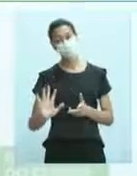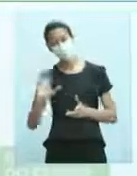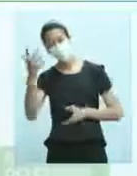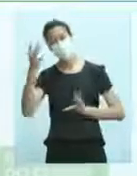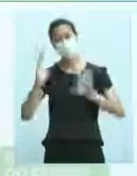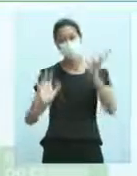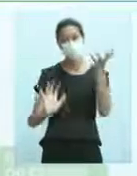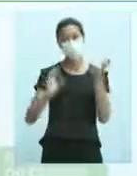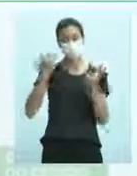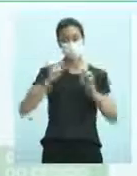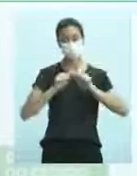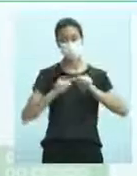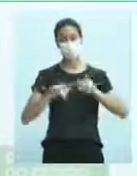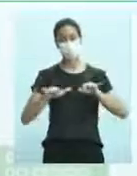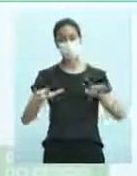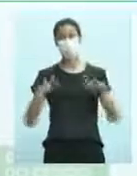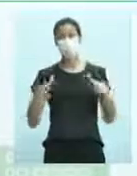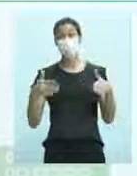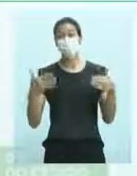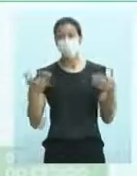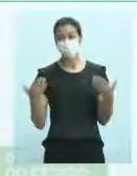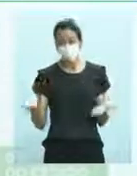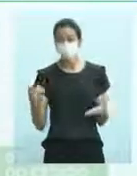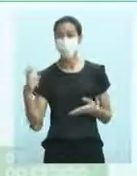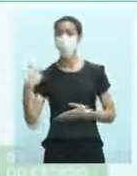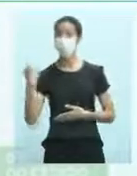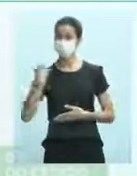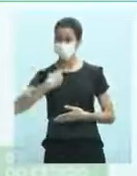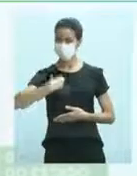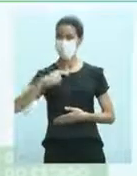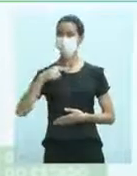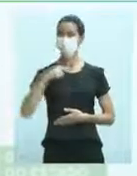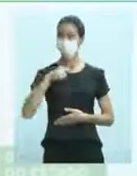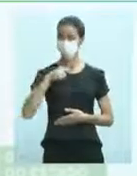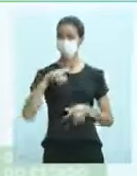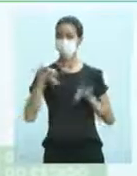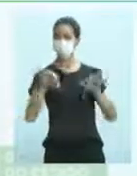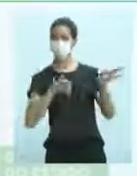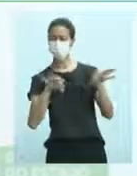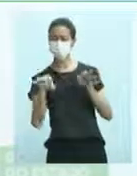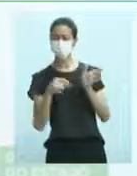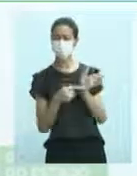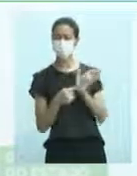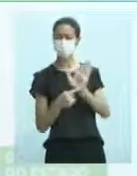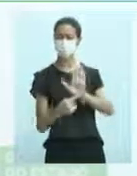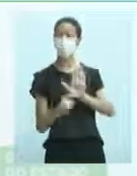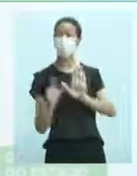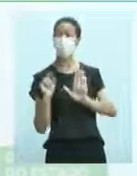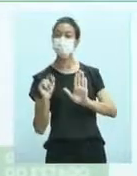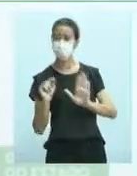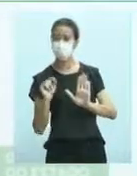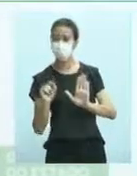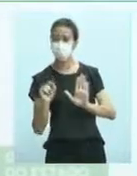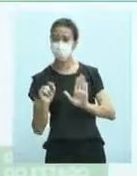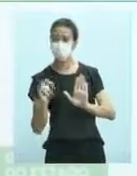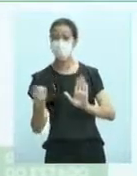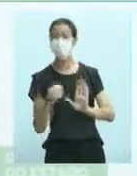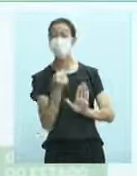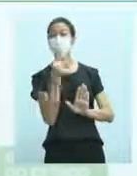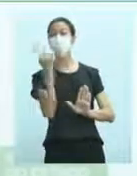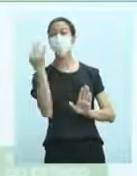carros e para isso nós fizemos uma proteção da incidência dos casos